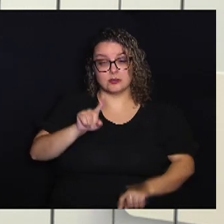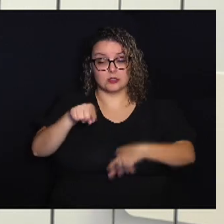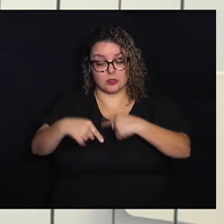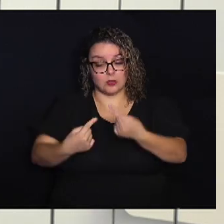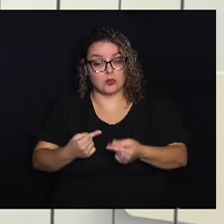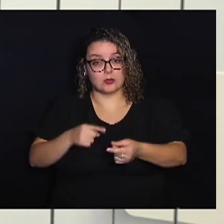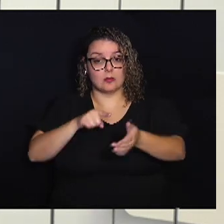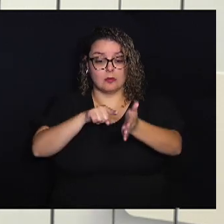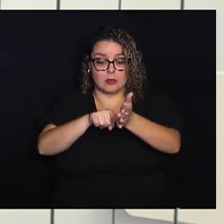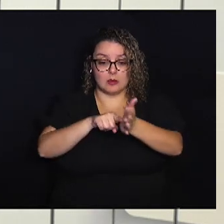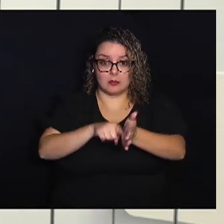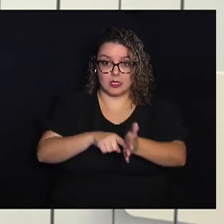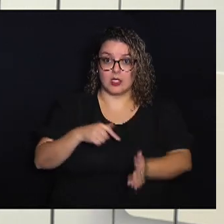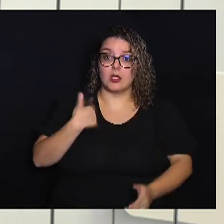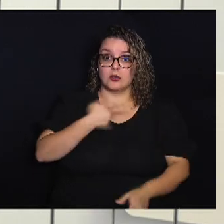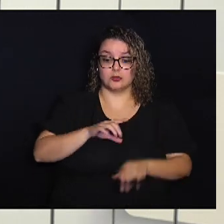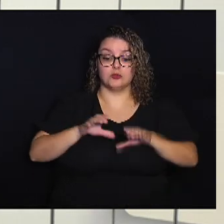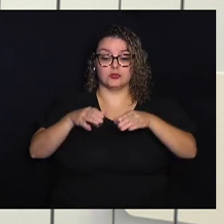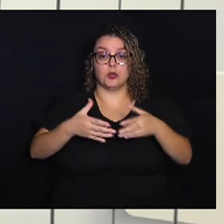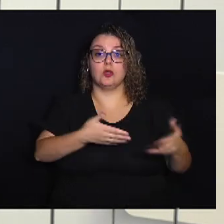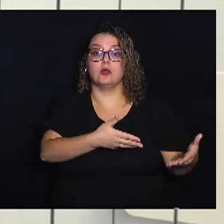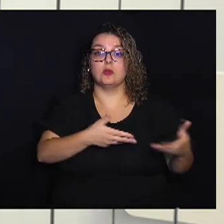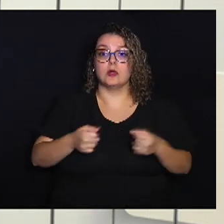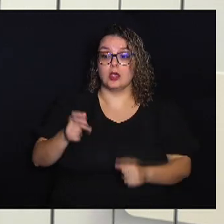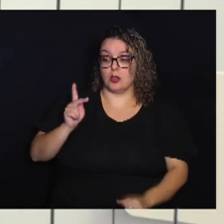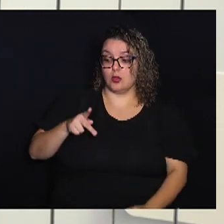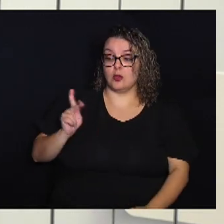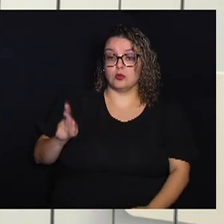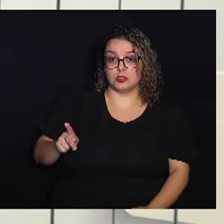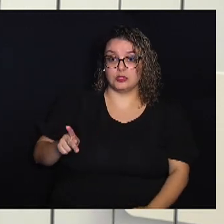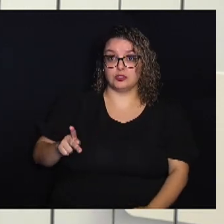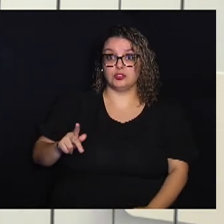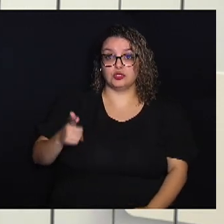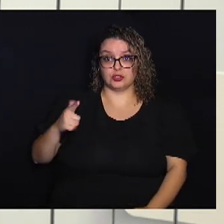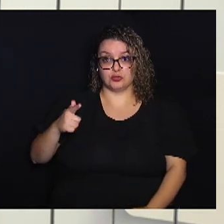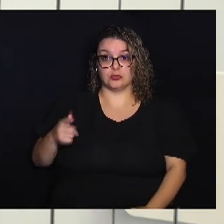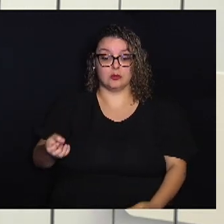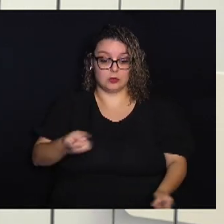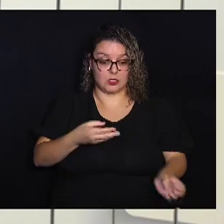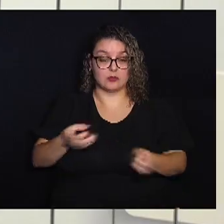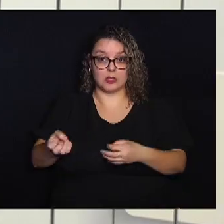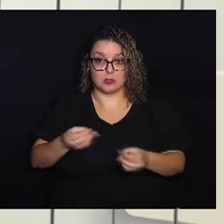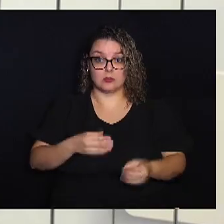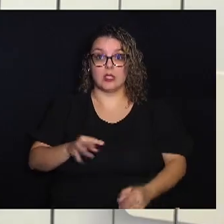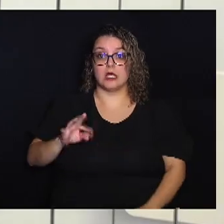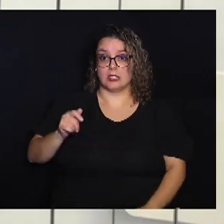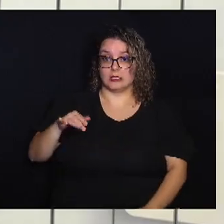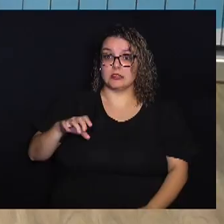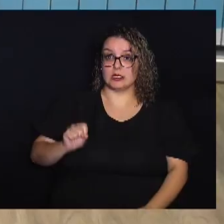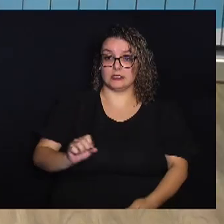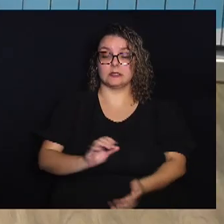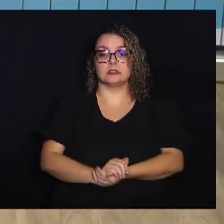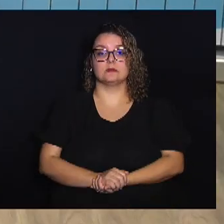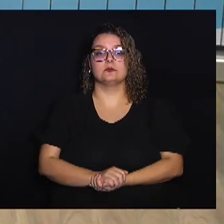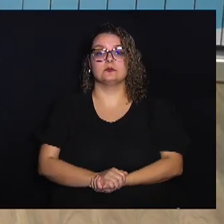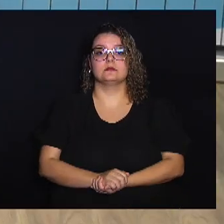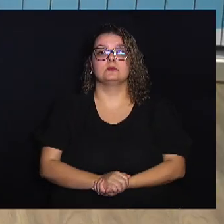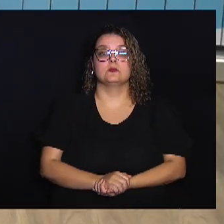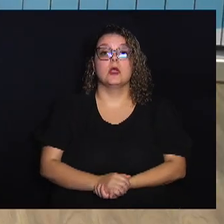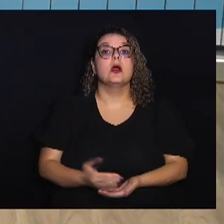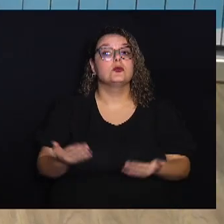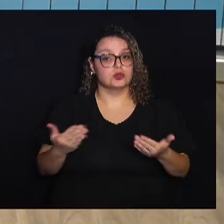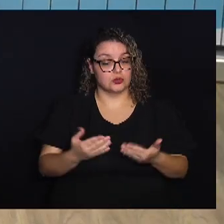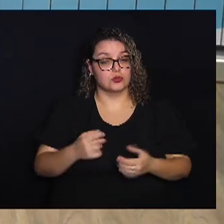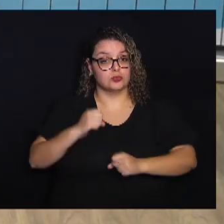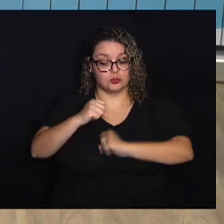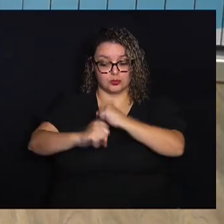outras questões, a nossa equipe convidou a professora de Geografia e Atualidades, a Thaís Formaggio. A partir de